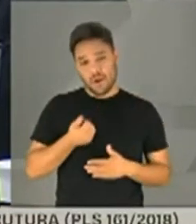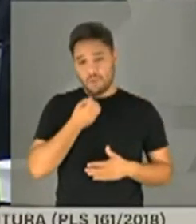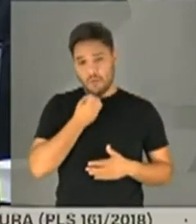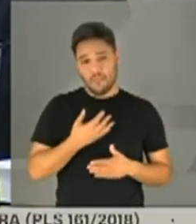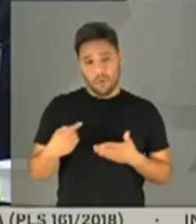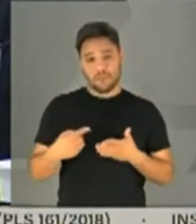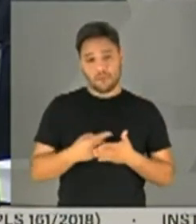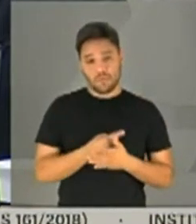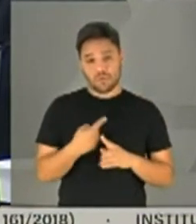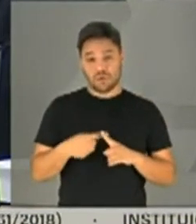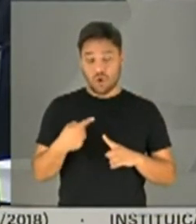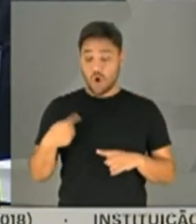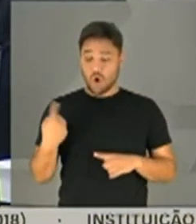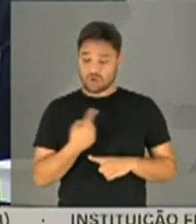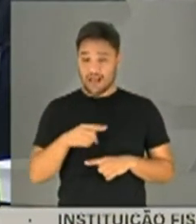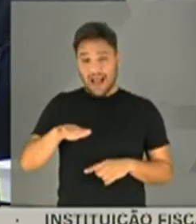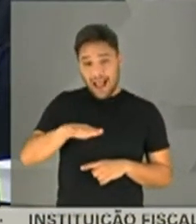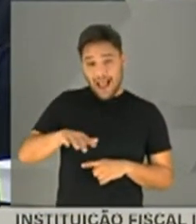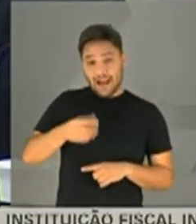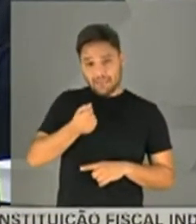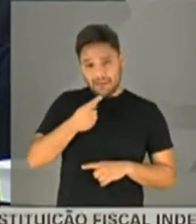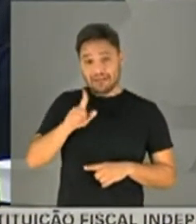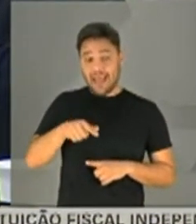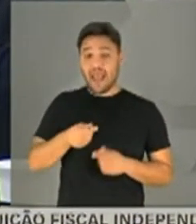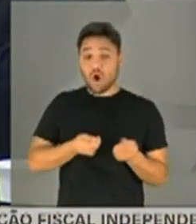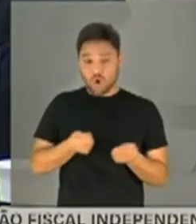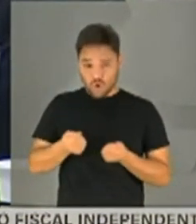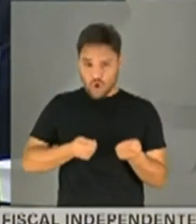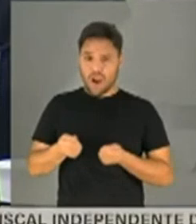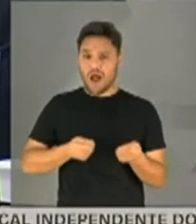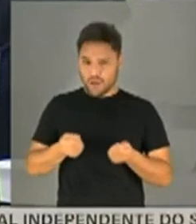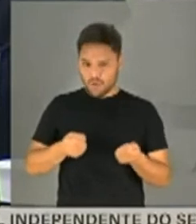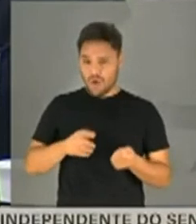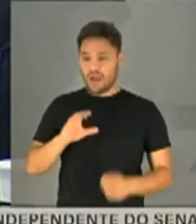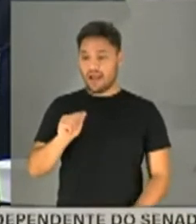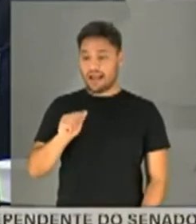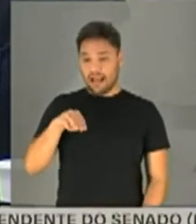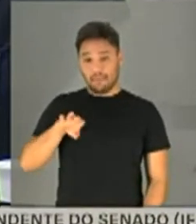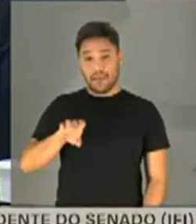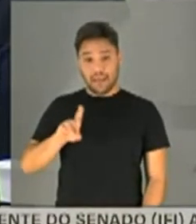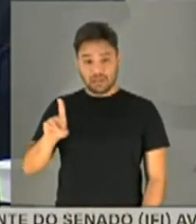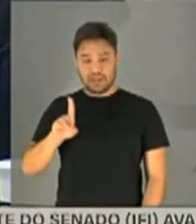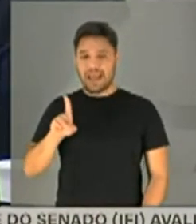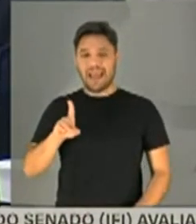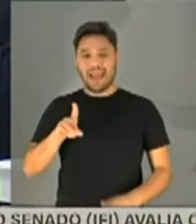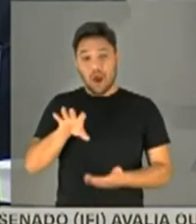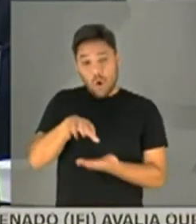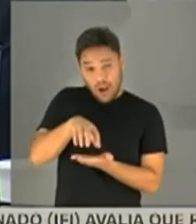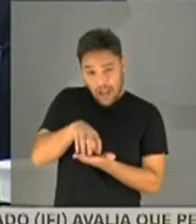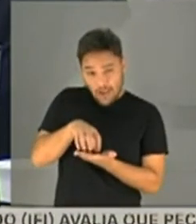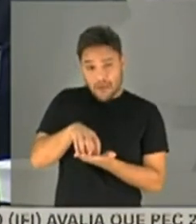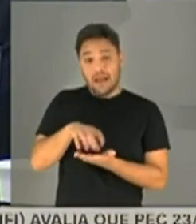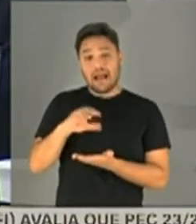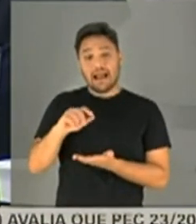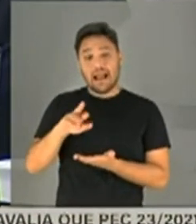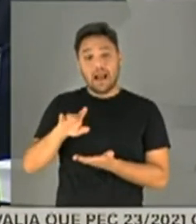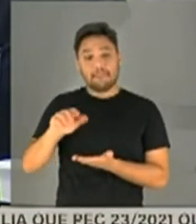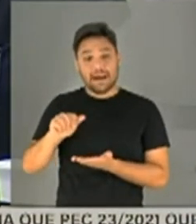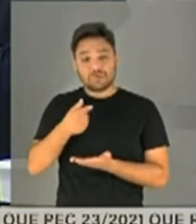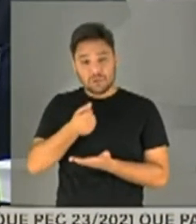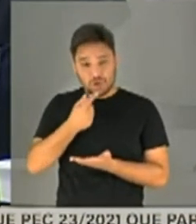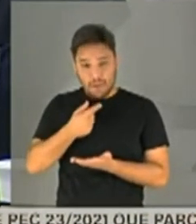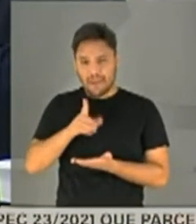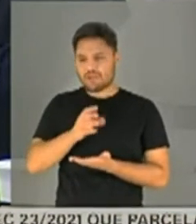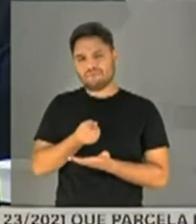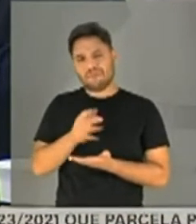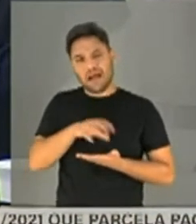O nosso setor é regulado. O preço nosso é regulado pela CAMED, que é uma Câmara de Medicamentos composta por vários órgãos do governo,